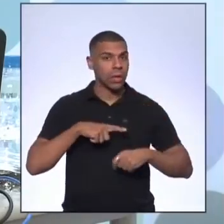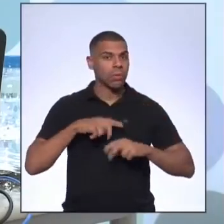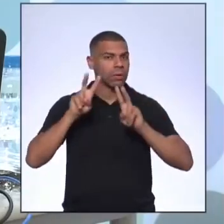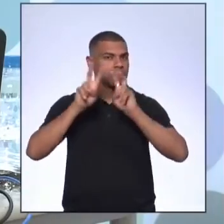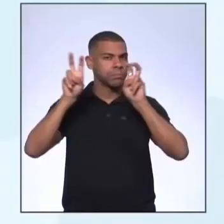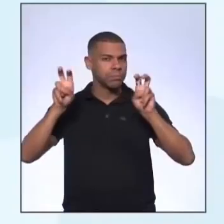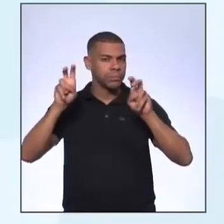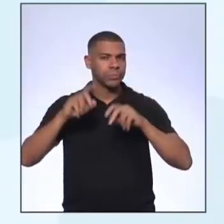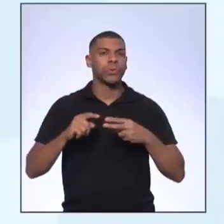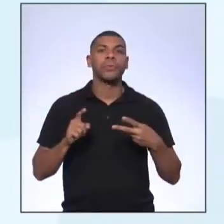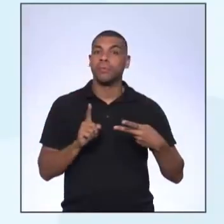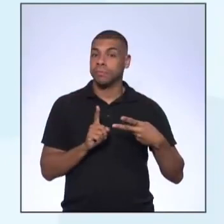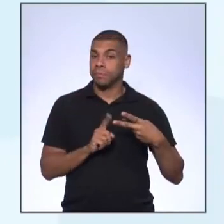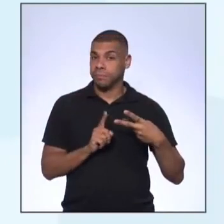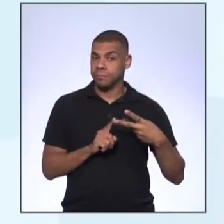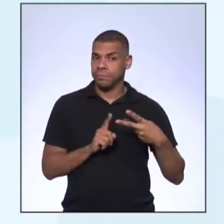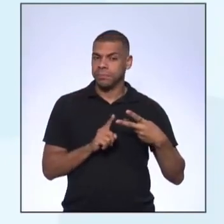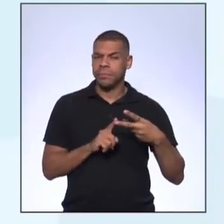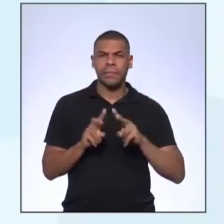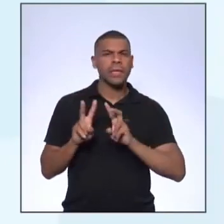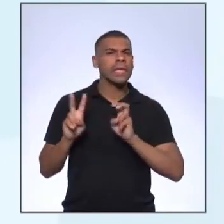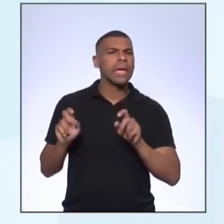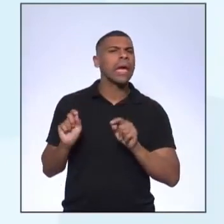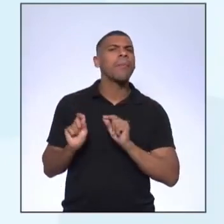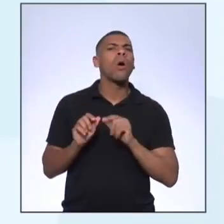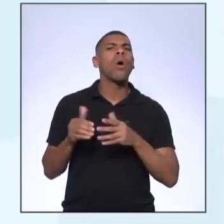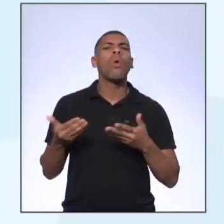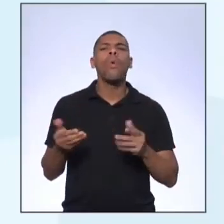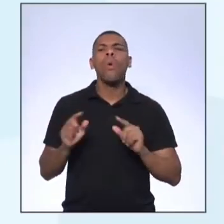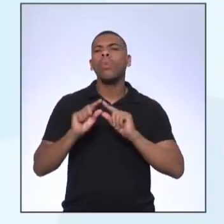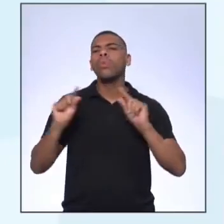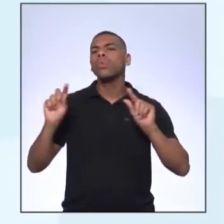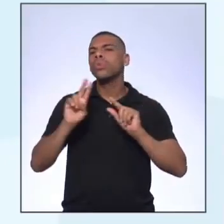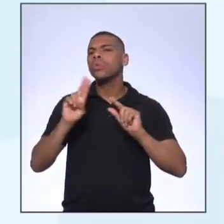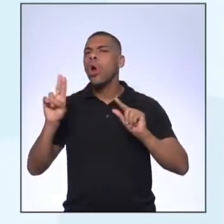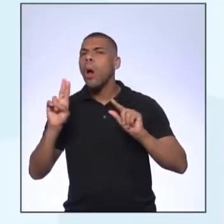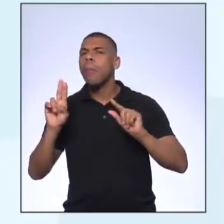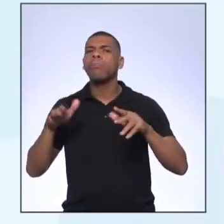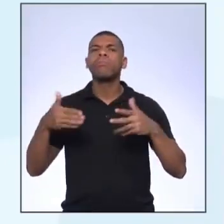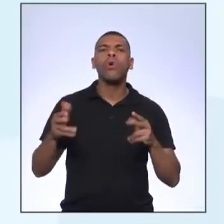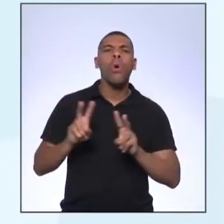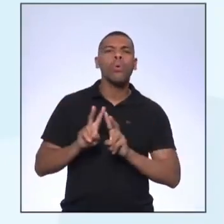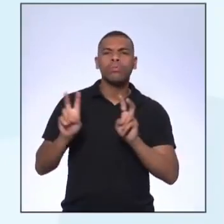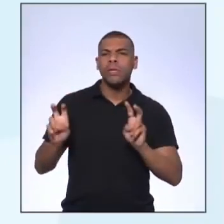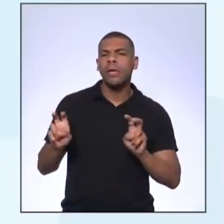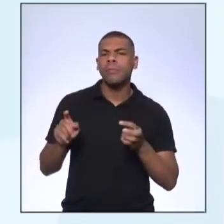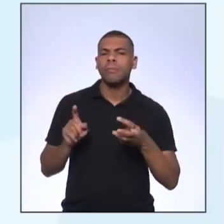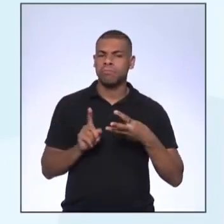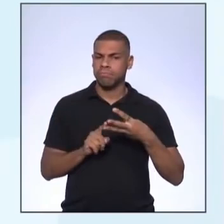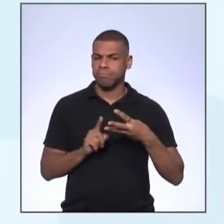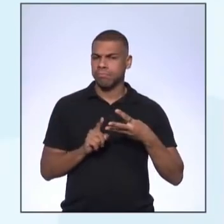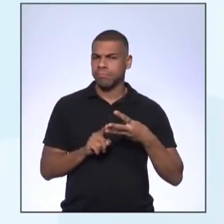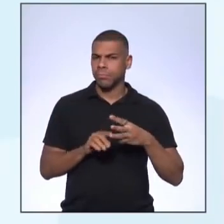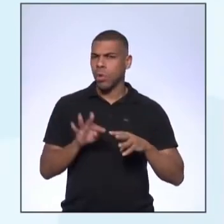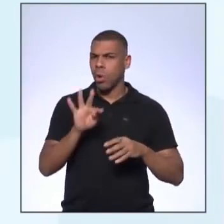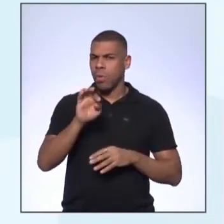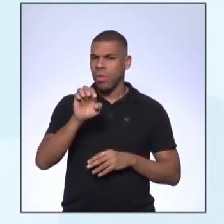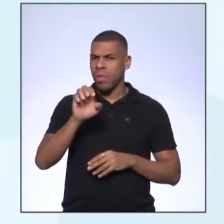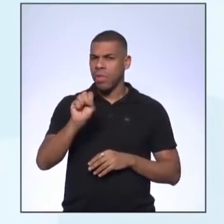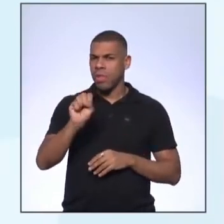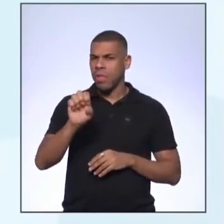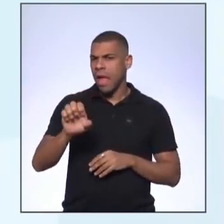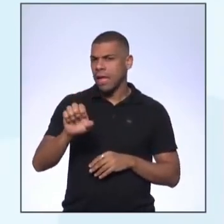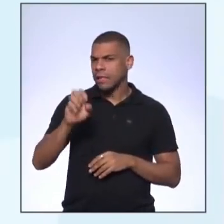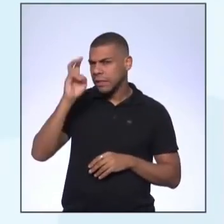tela, título, tema, tese, termos que vou definir aí no texto. Então, a gente já trabalhou isso. Lembra que eu fui